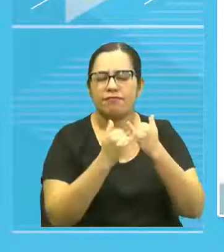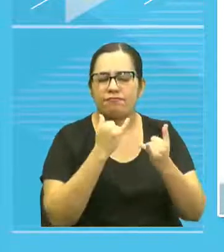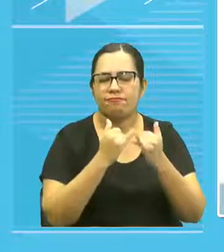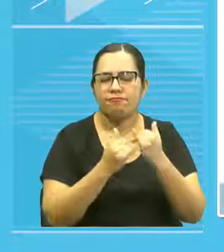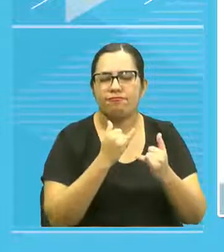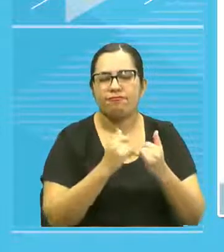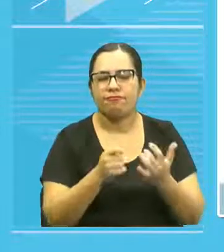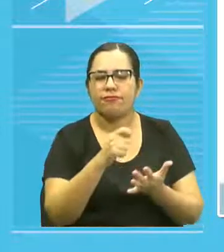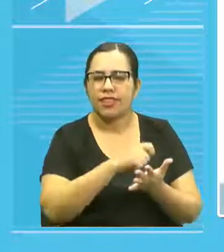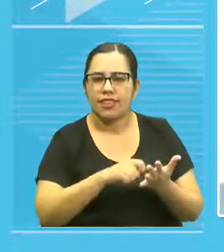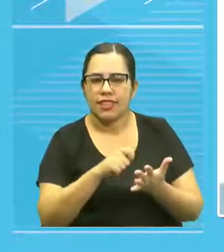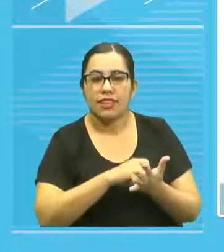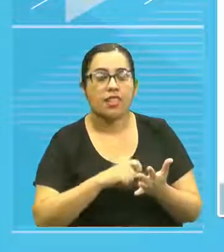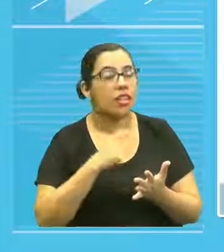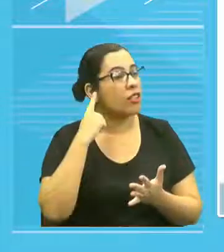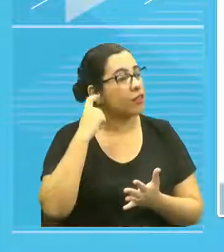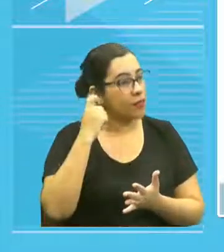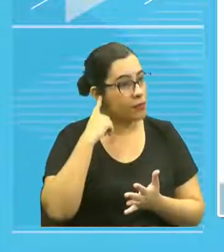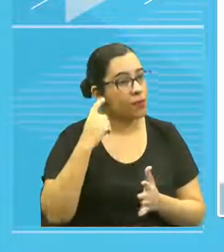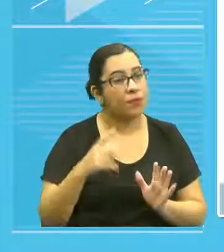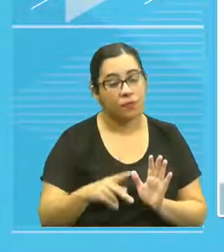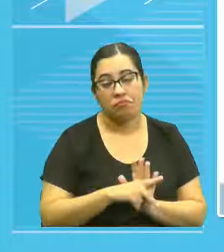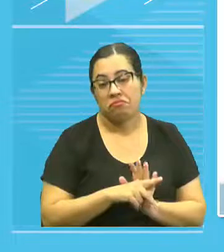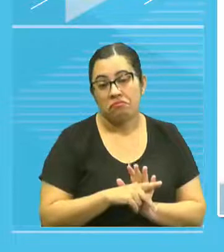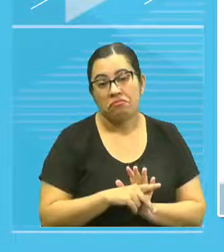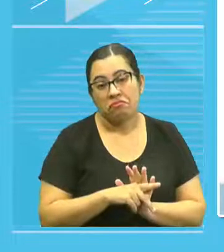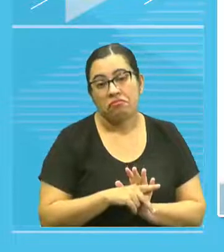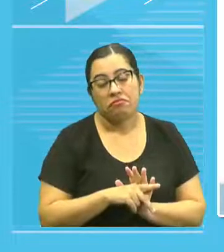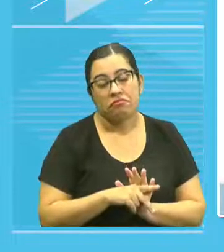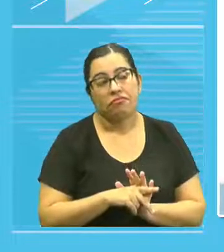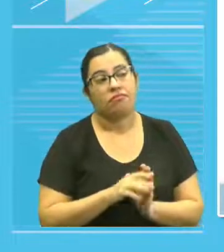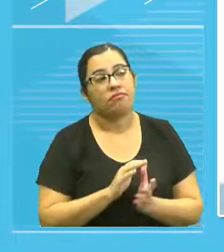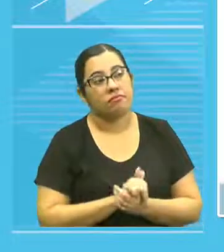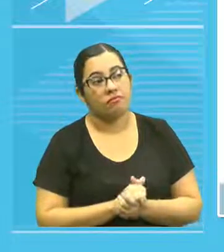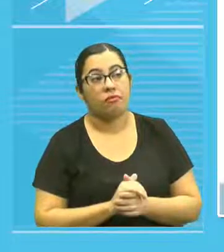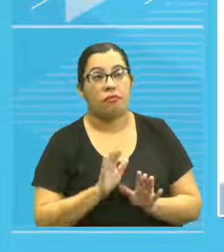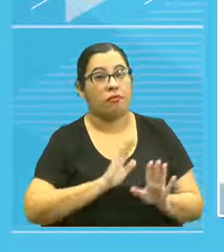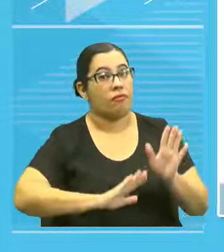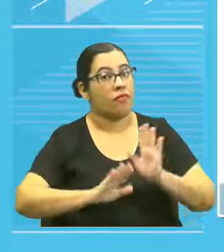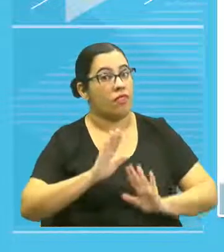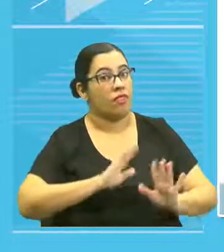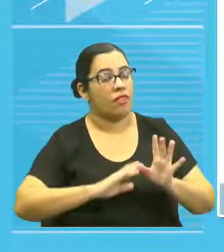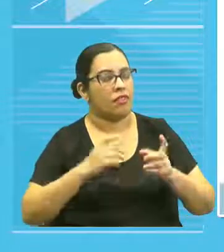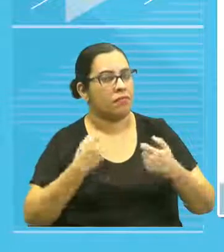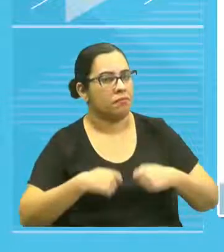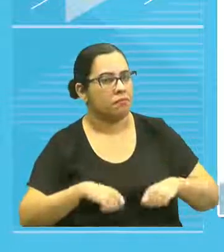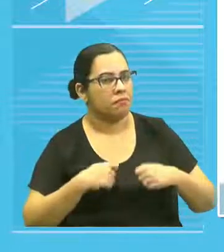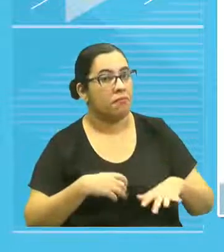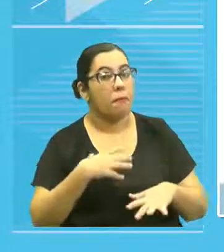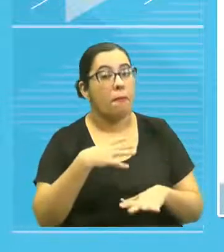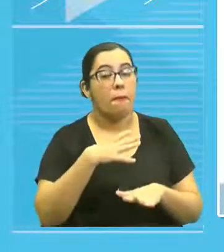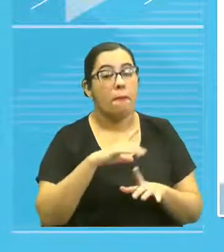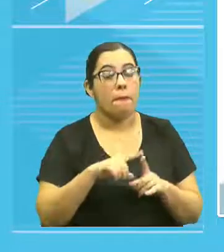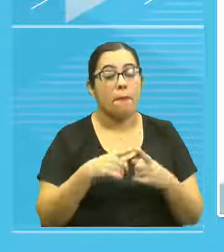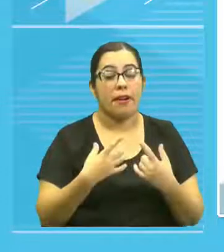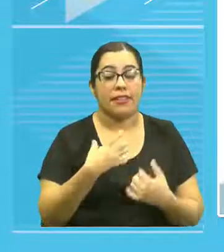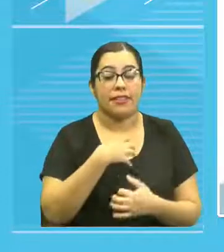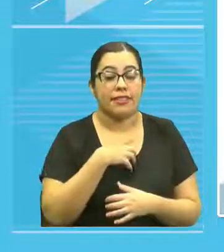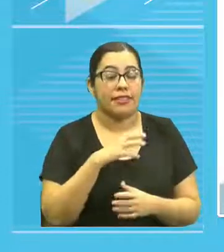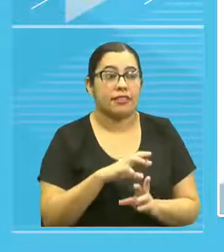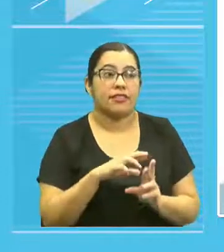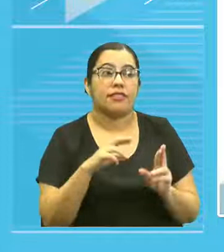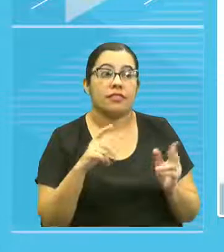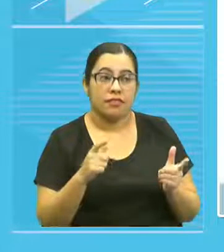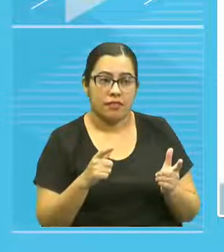ó semelhantes na forma no som o cuidado em mais de sentidos diferentes isso